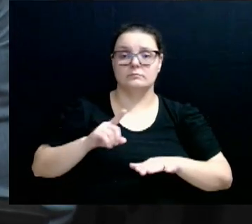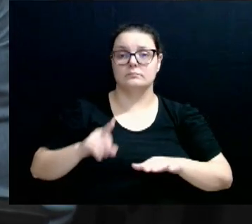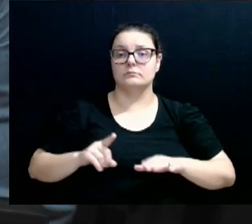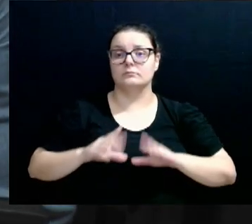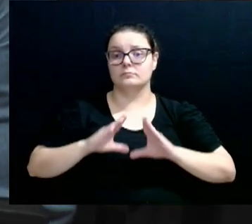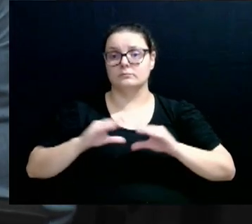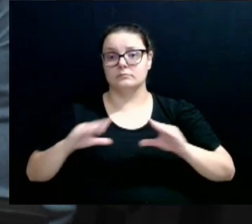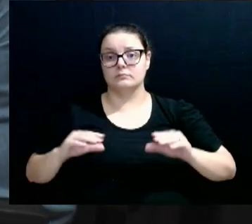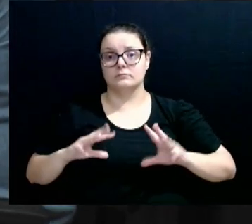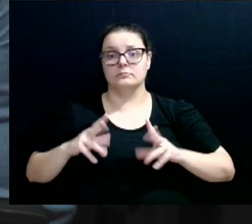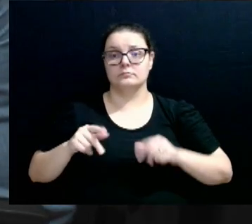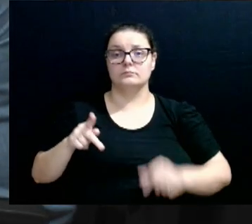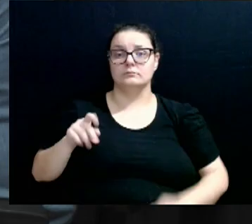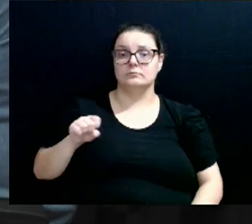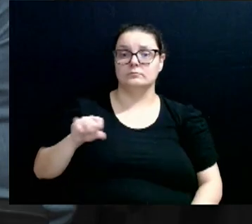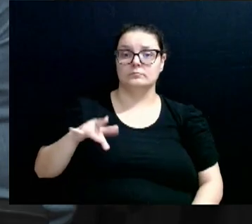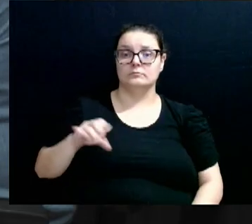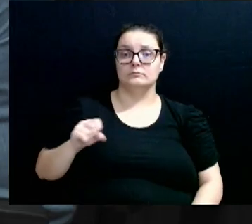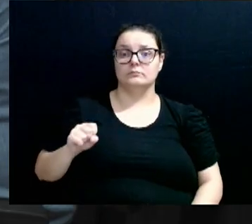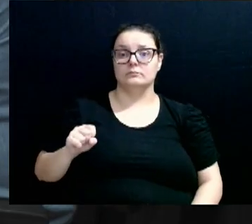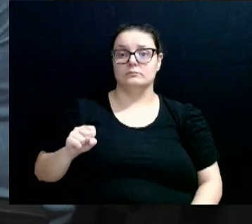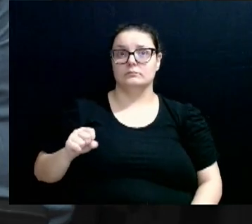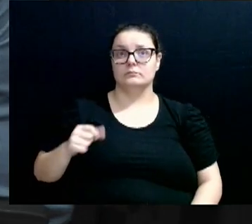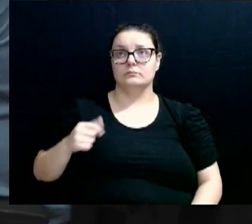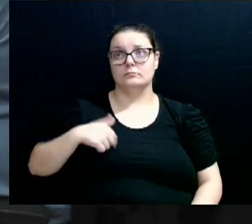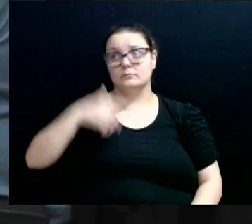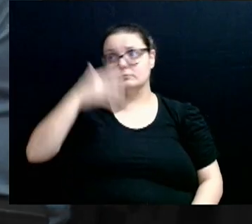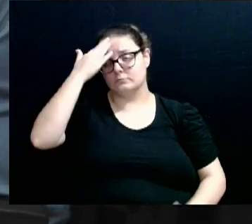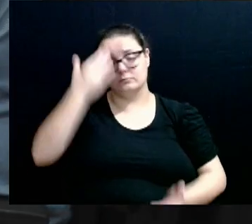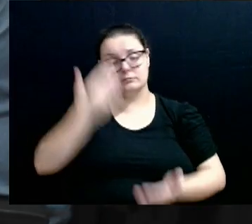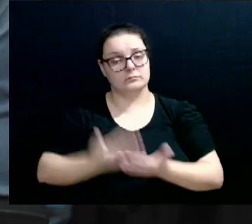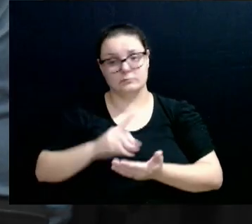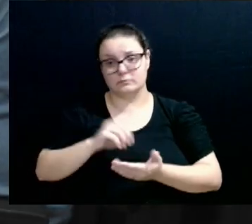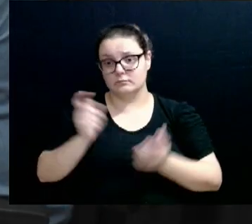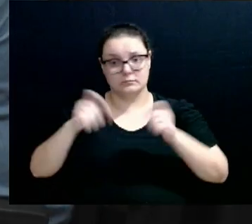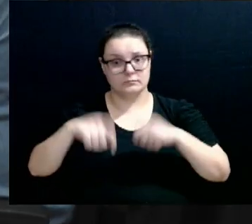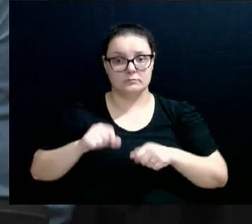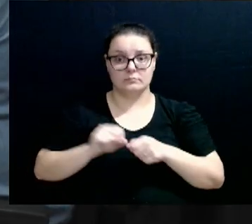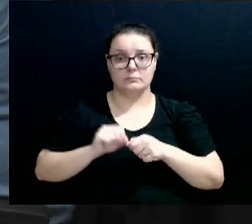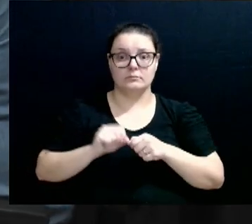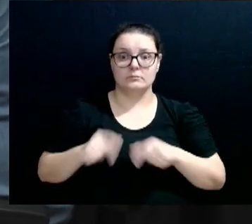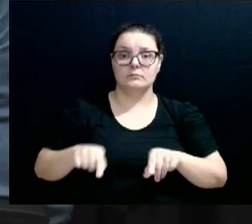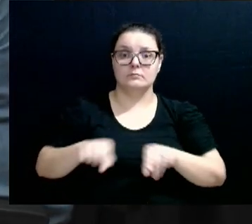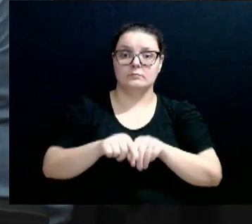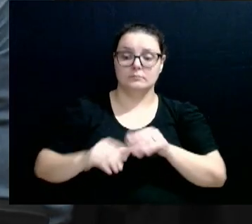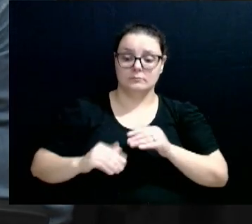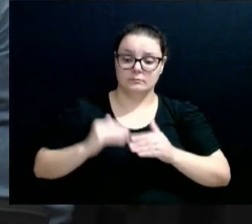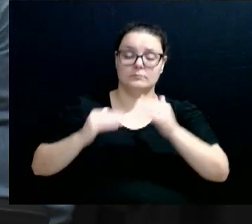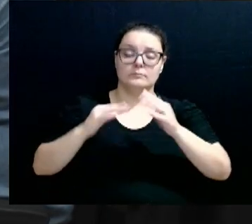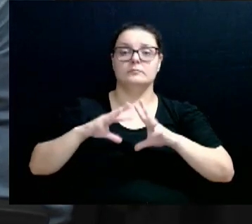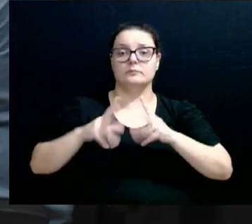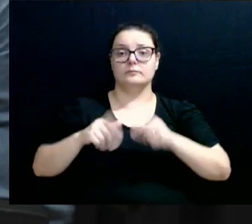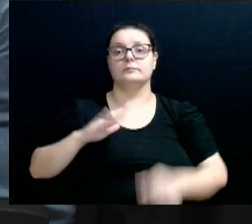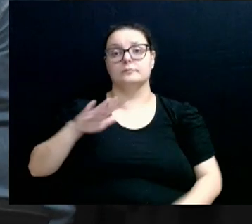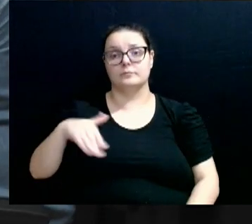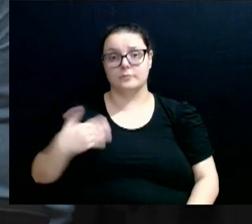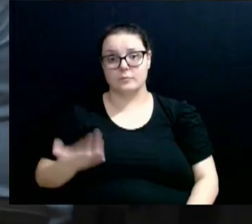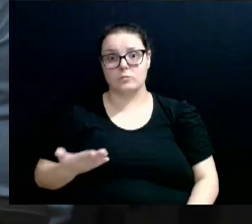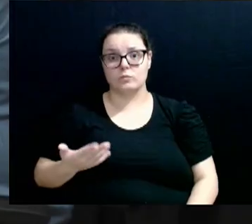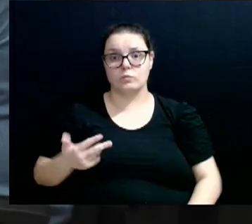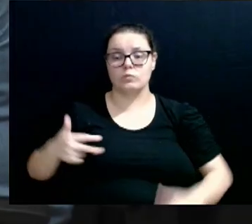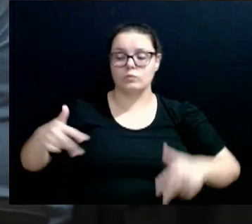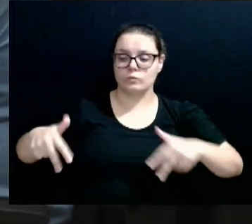existe, não é possível fazer, mas é no sentido de gerar crescimento para todo mundo, porque quando você estabelece uma relação de